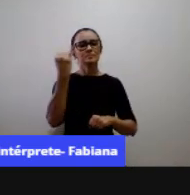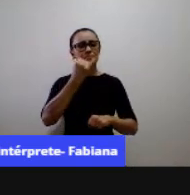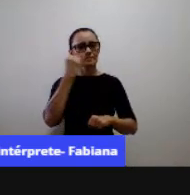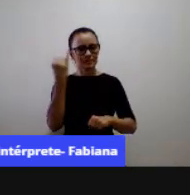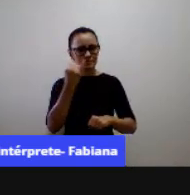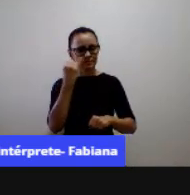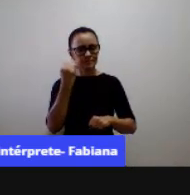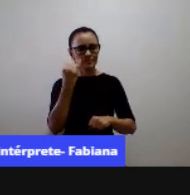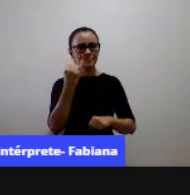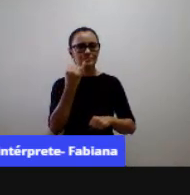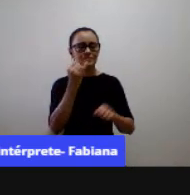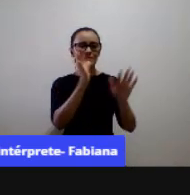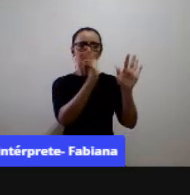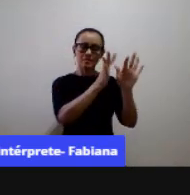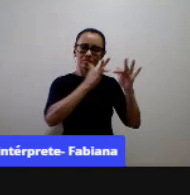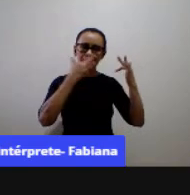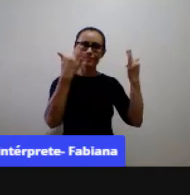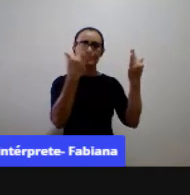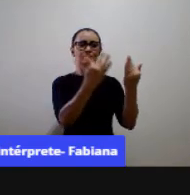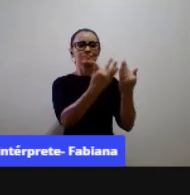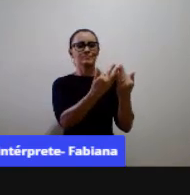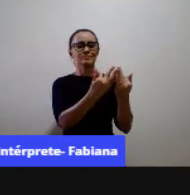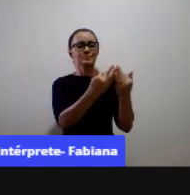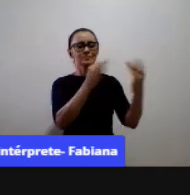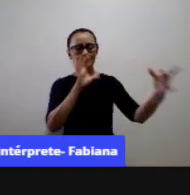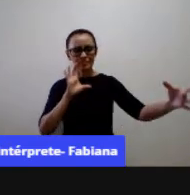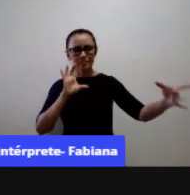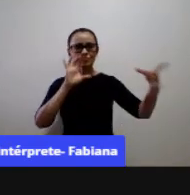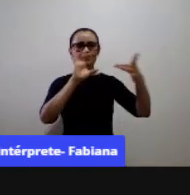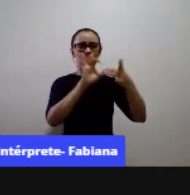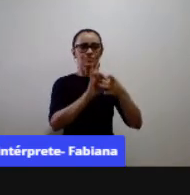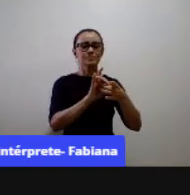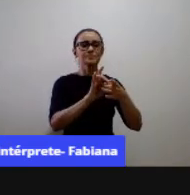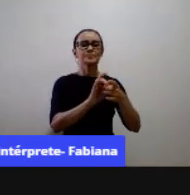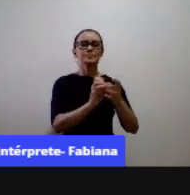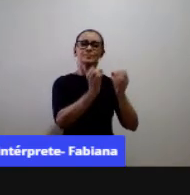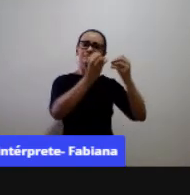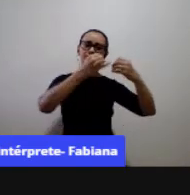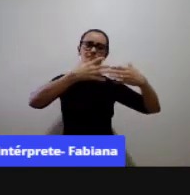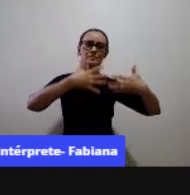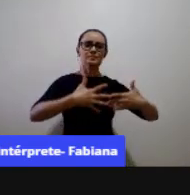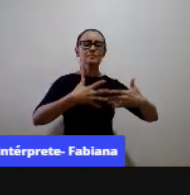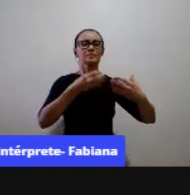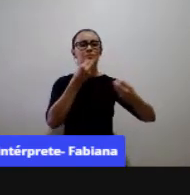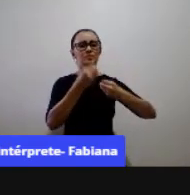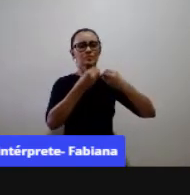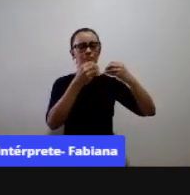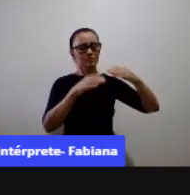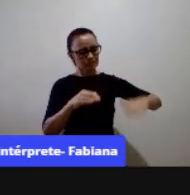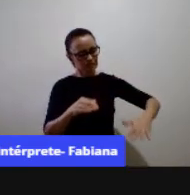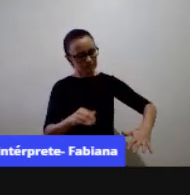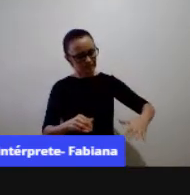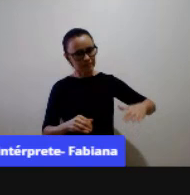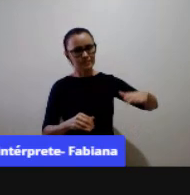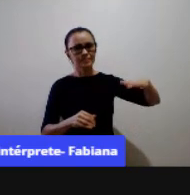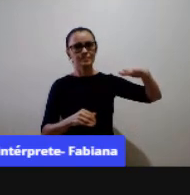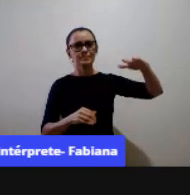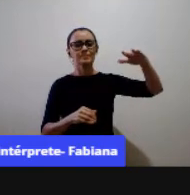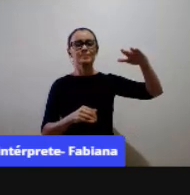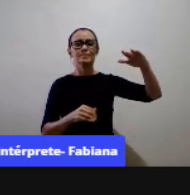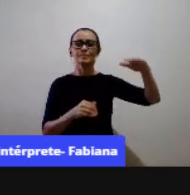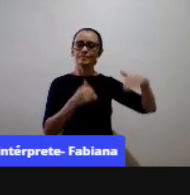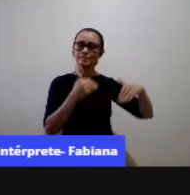família, né, para que ela relate como foi, né, esse desenrolar desse desenvolvimento da criança até esse momento, né,